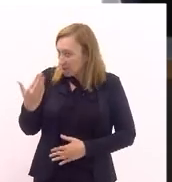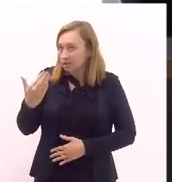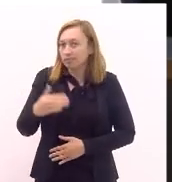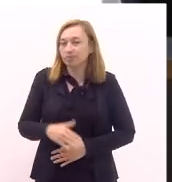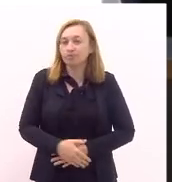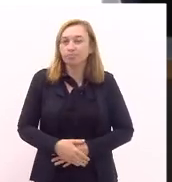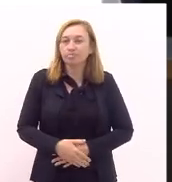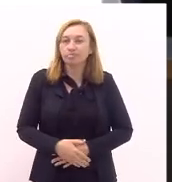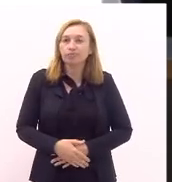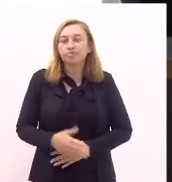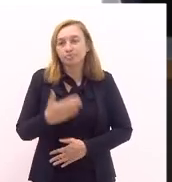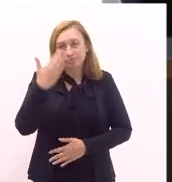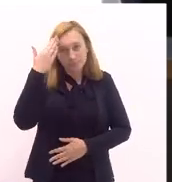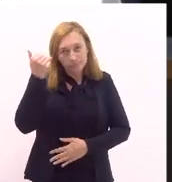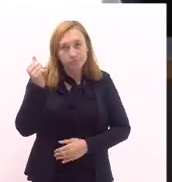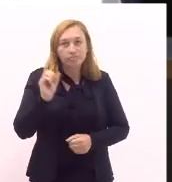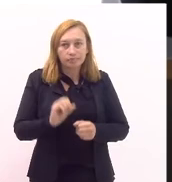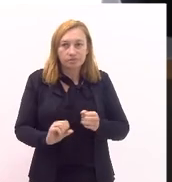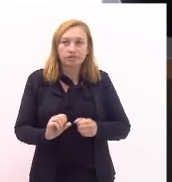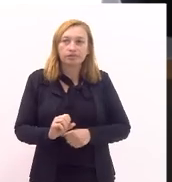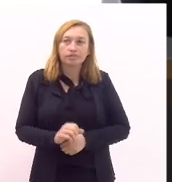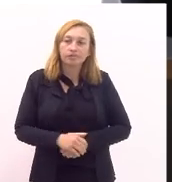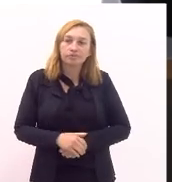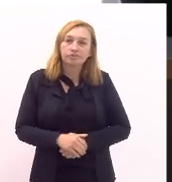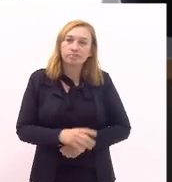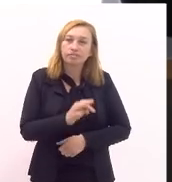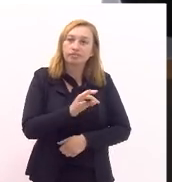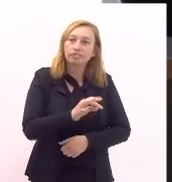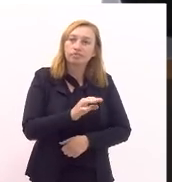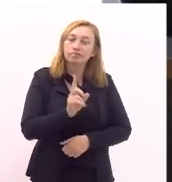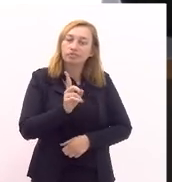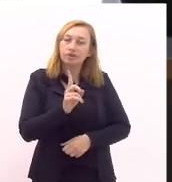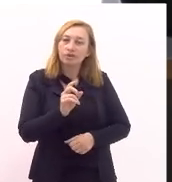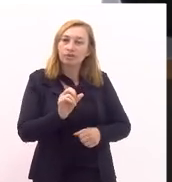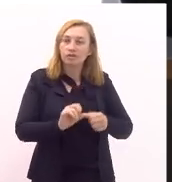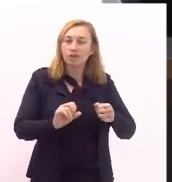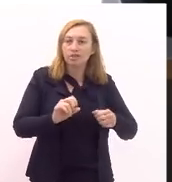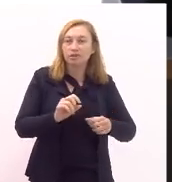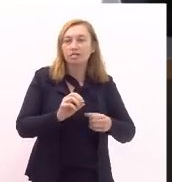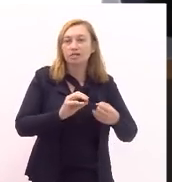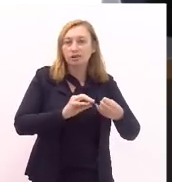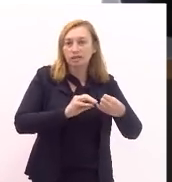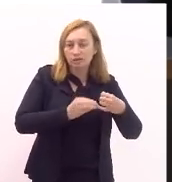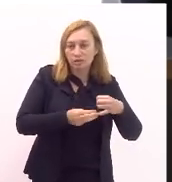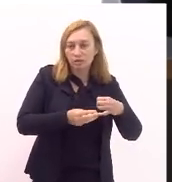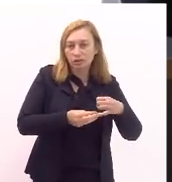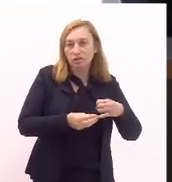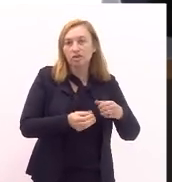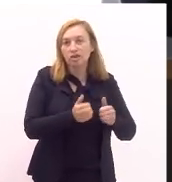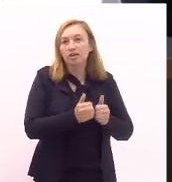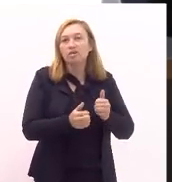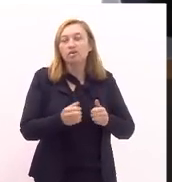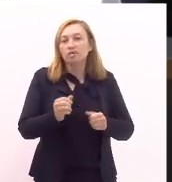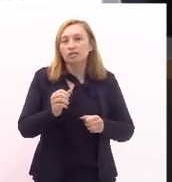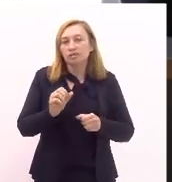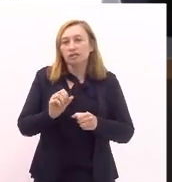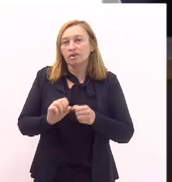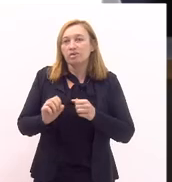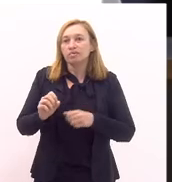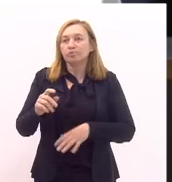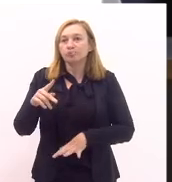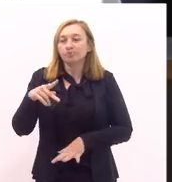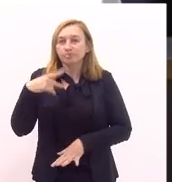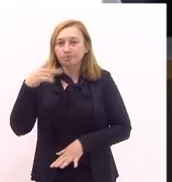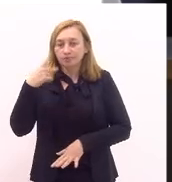eu sou sei fazer assim quando não faça uma feijoada eu vou fazer política com o pessoal